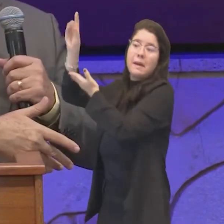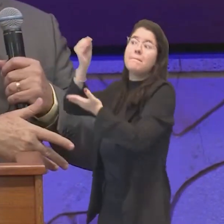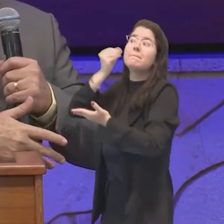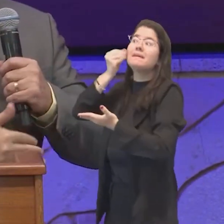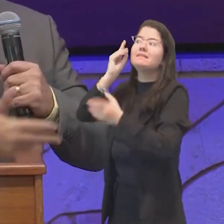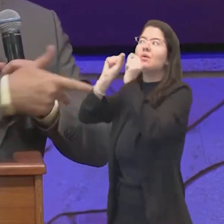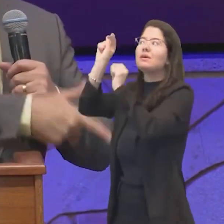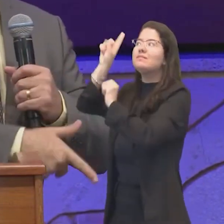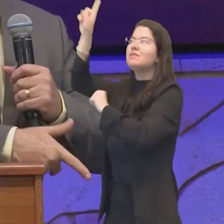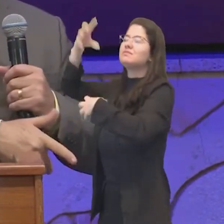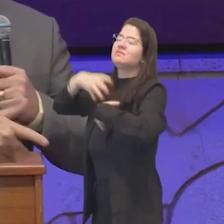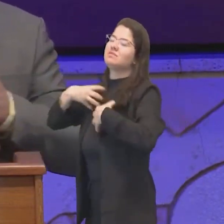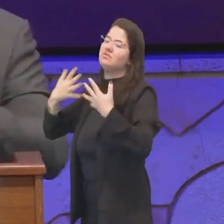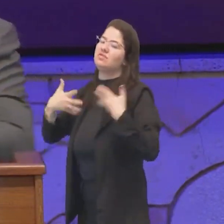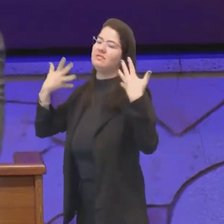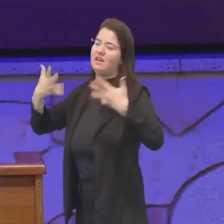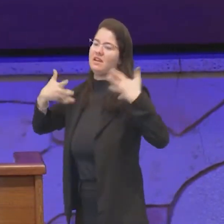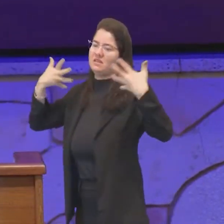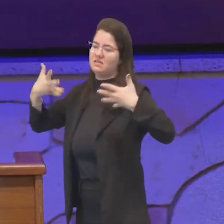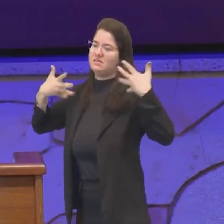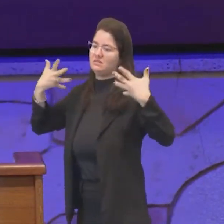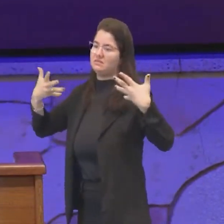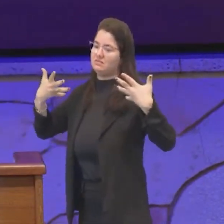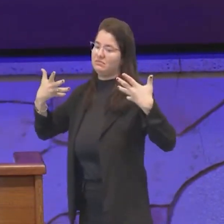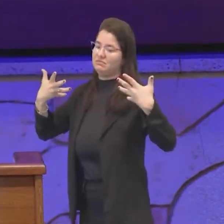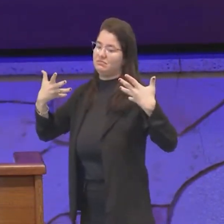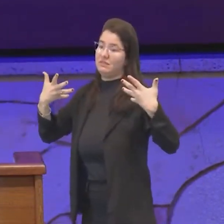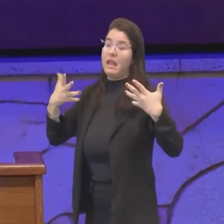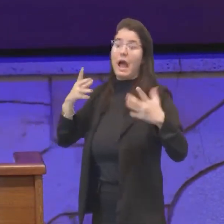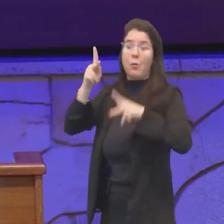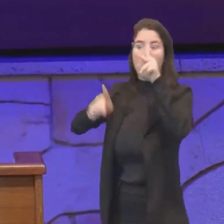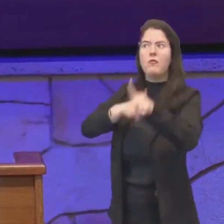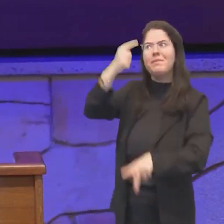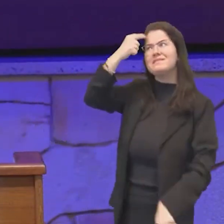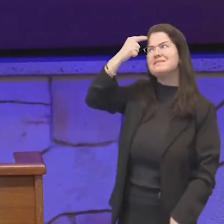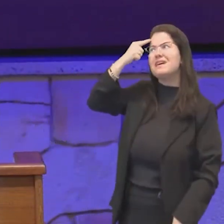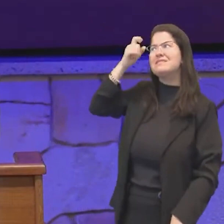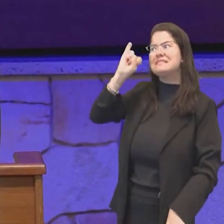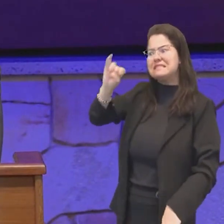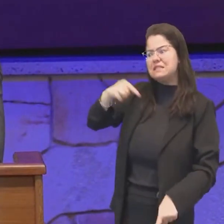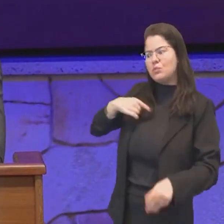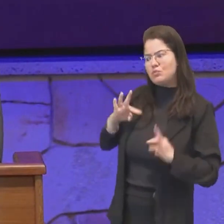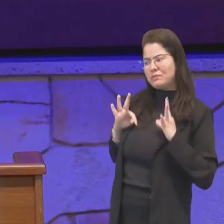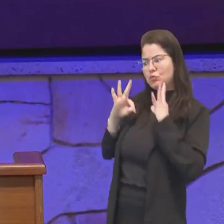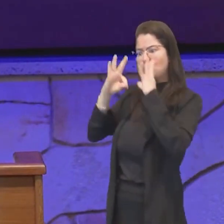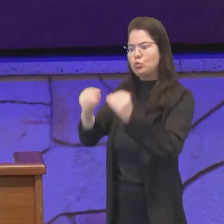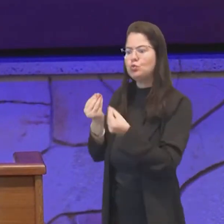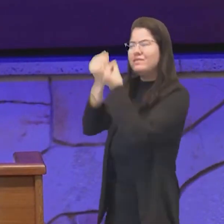agradar ao Senhor juntamente com o incenso. Deus se agradará de mim com um cheiro suave.